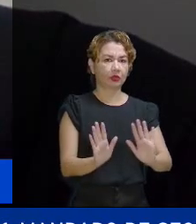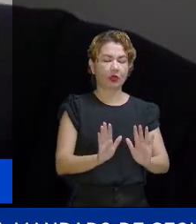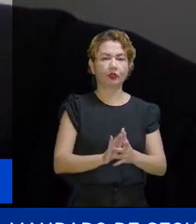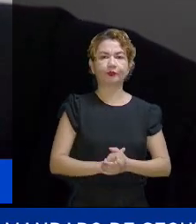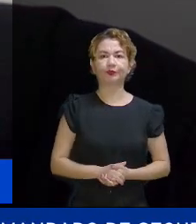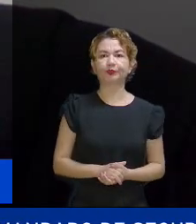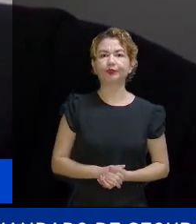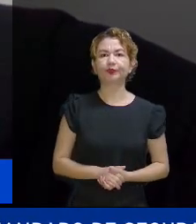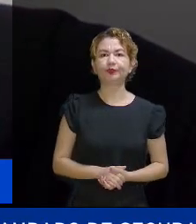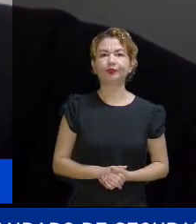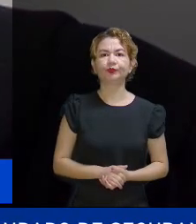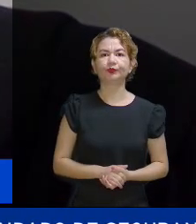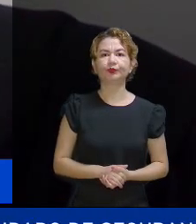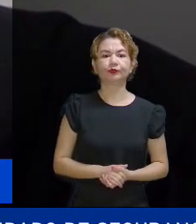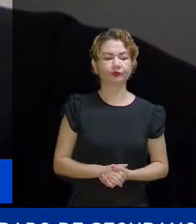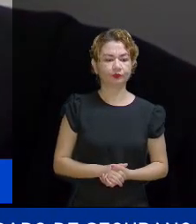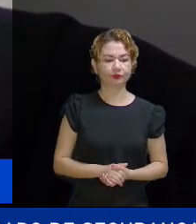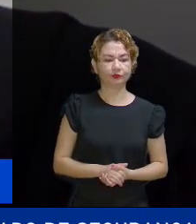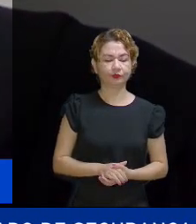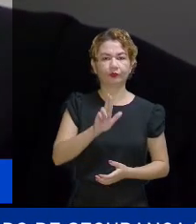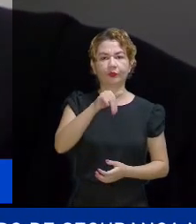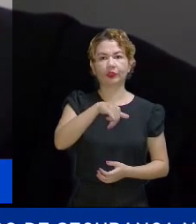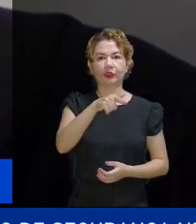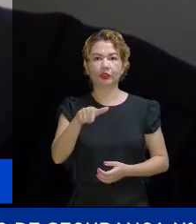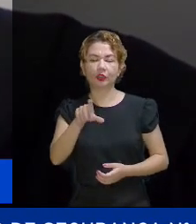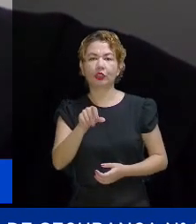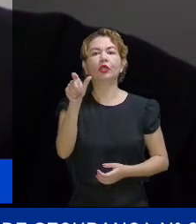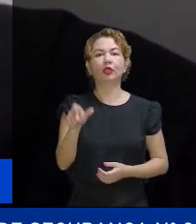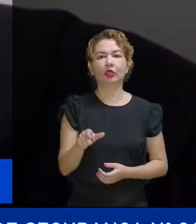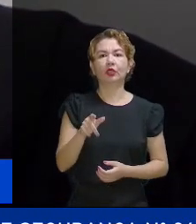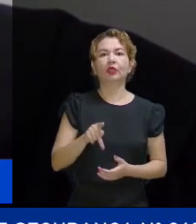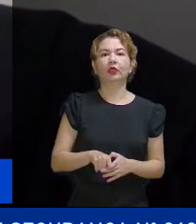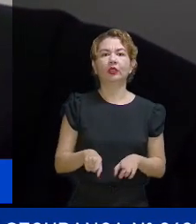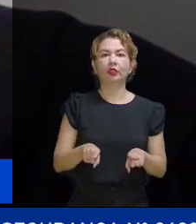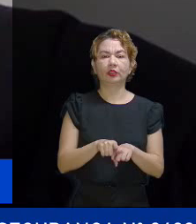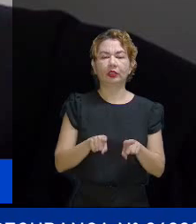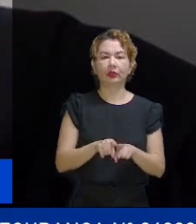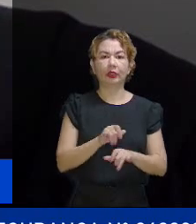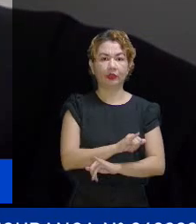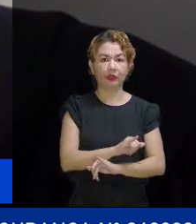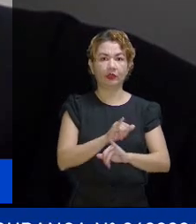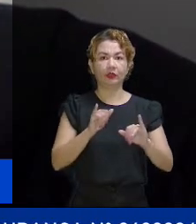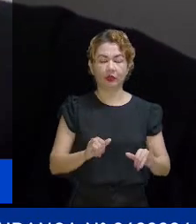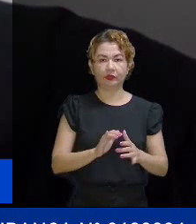pretendida. A Advocacia Geral da União apresentou manifestação